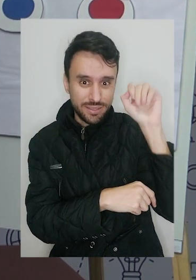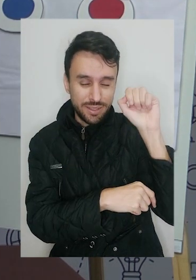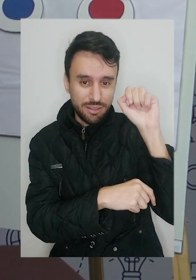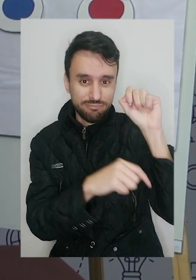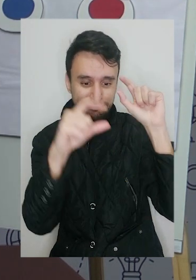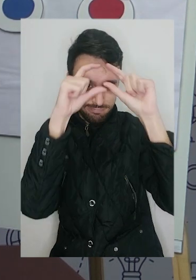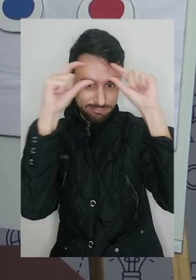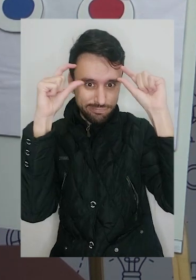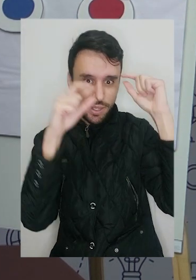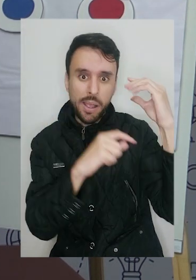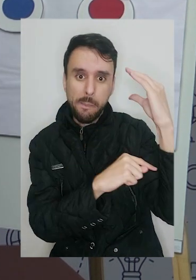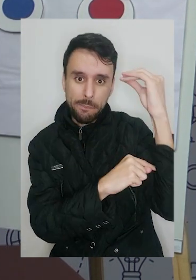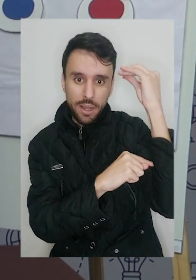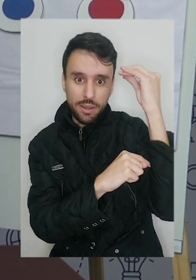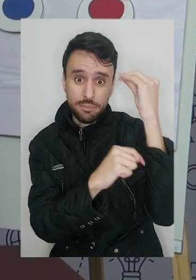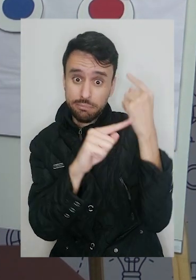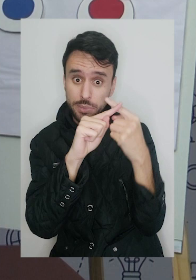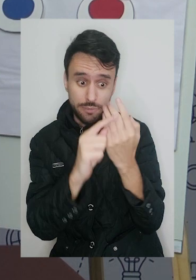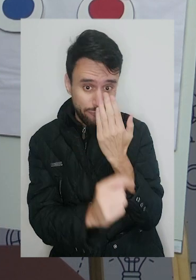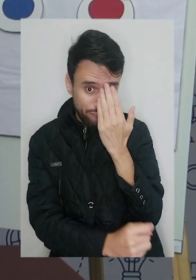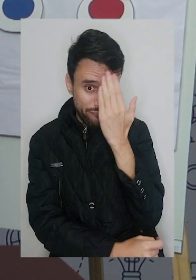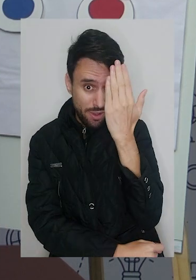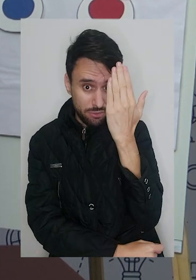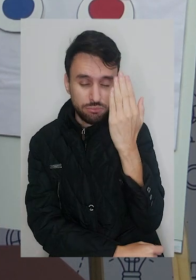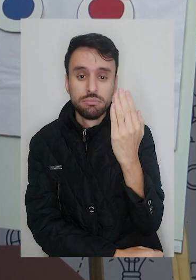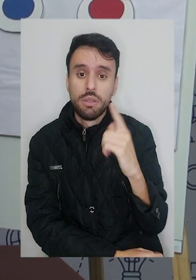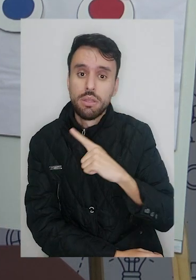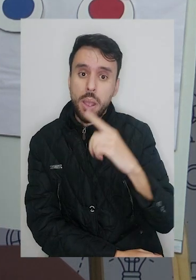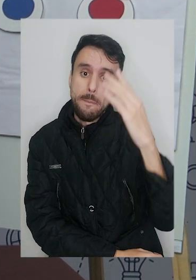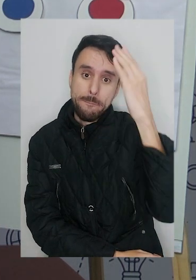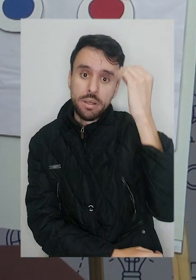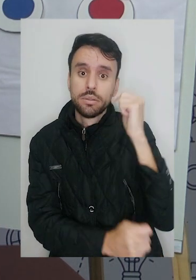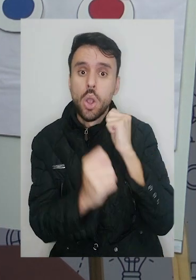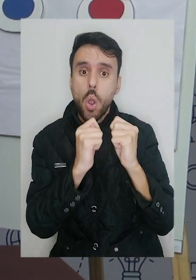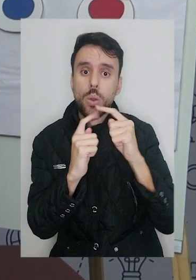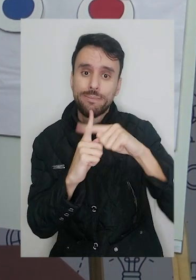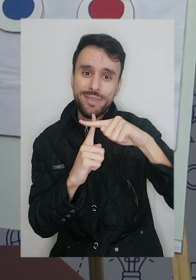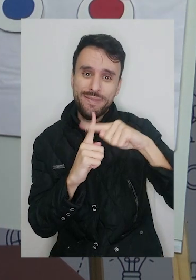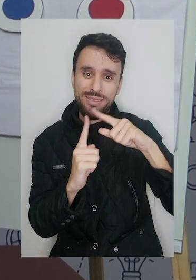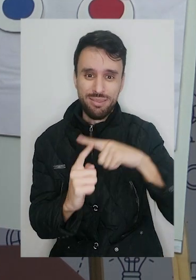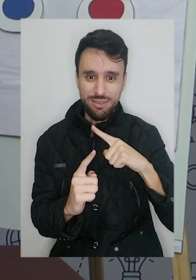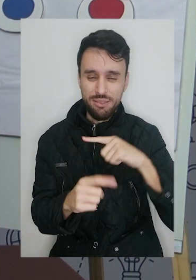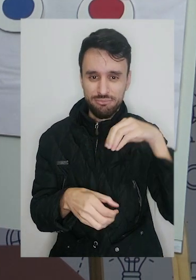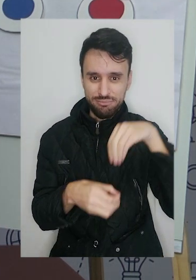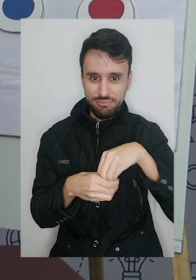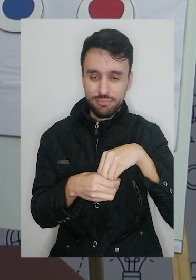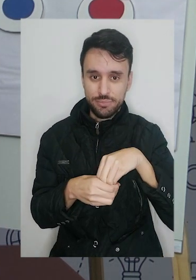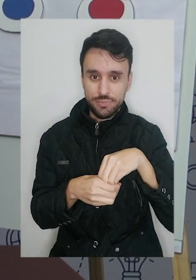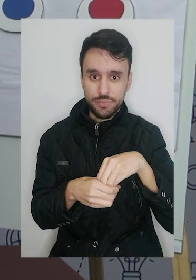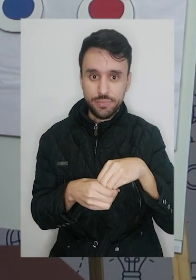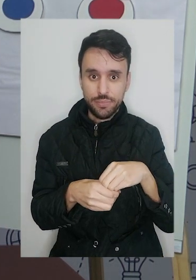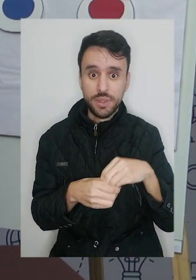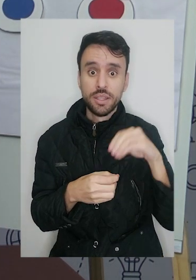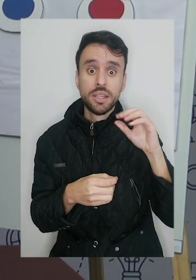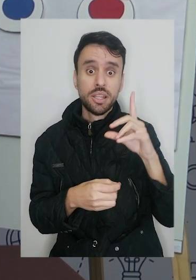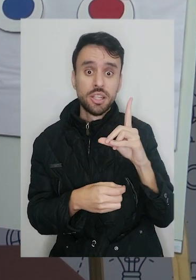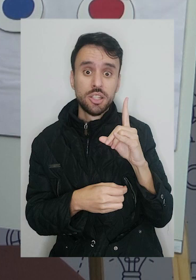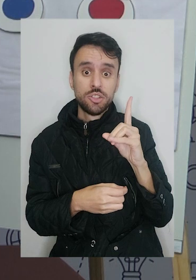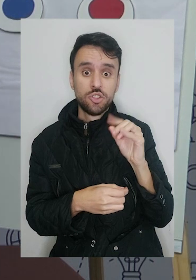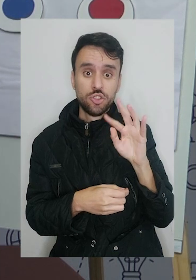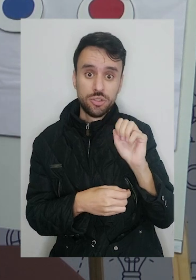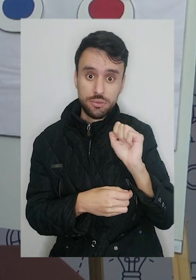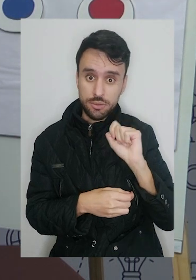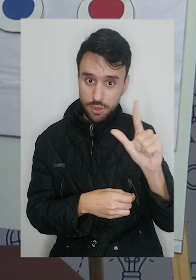testa, ó. Porque é dessa forma, bem na frente da nossa testa, que a gente coloca para saber a nossa temperatura. Na verdade, é o termômetro digital